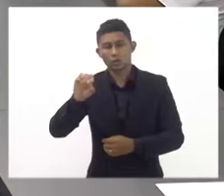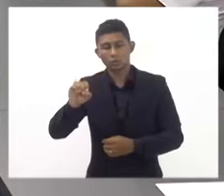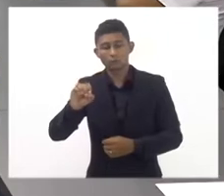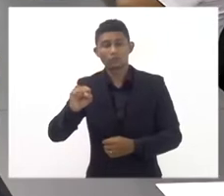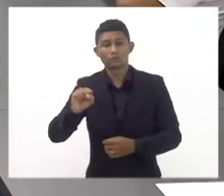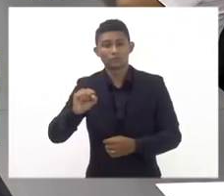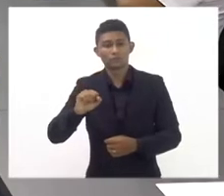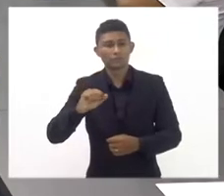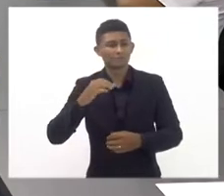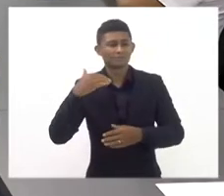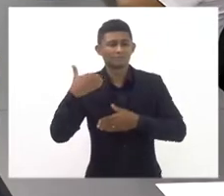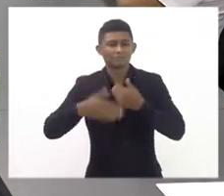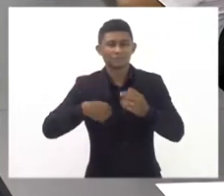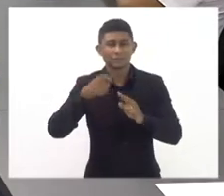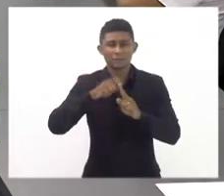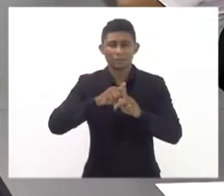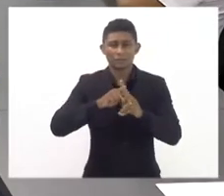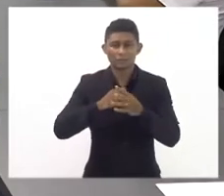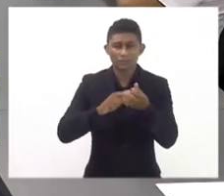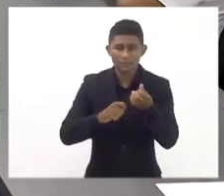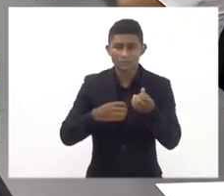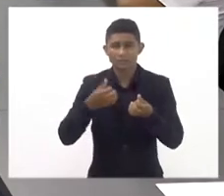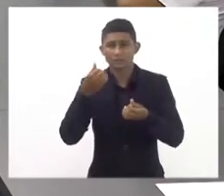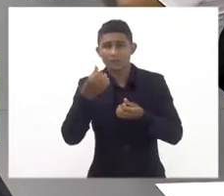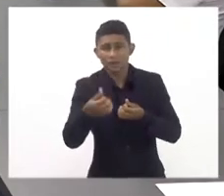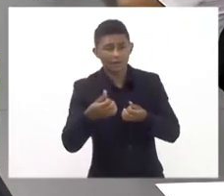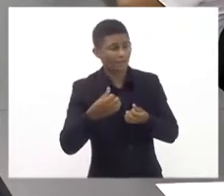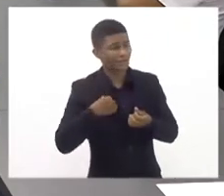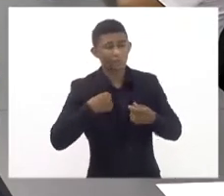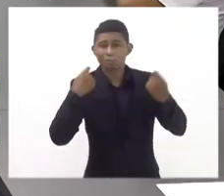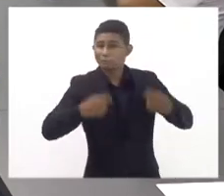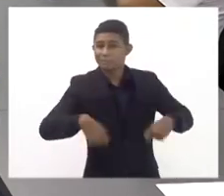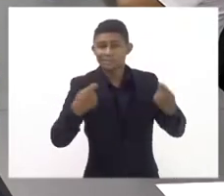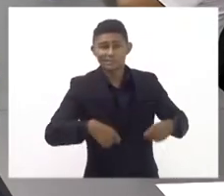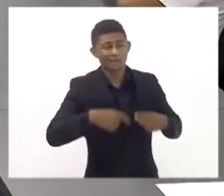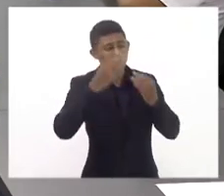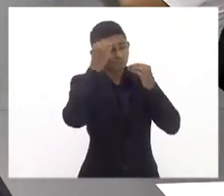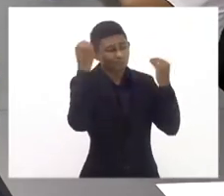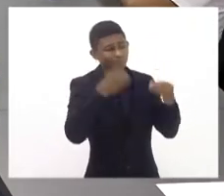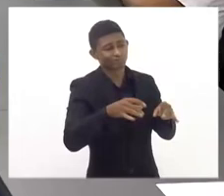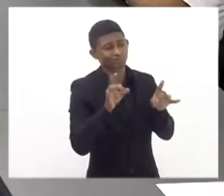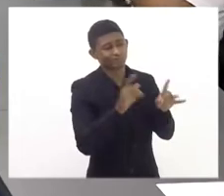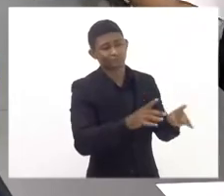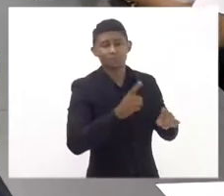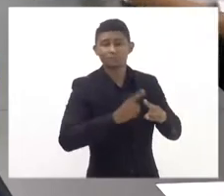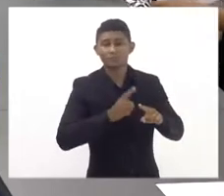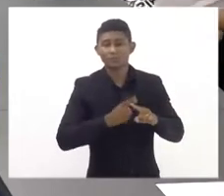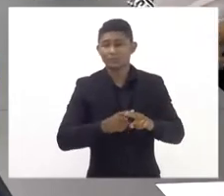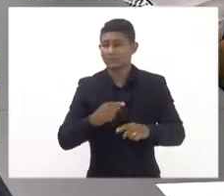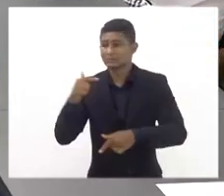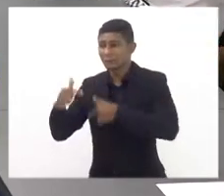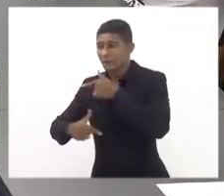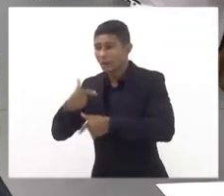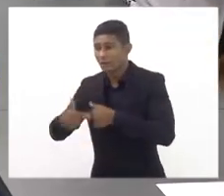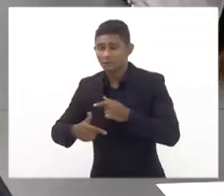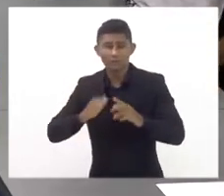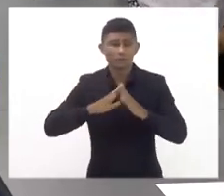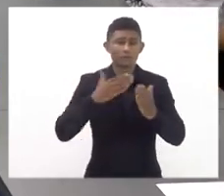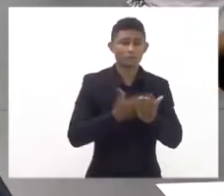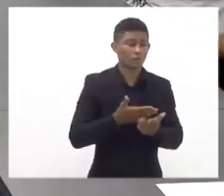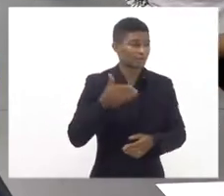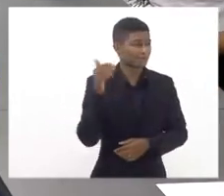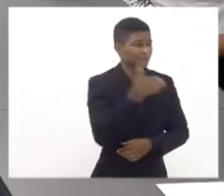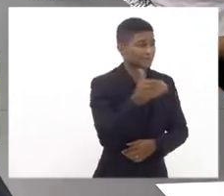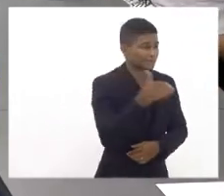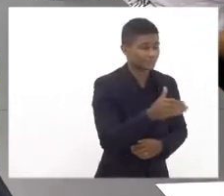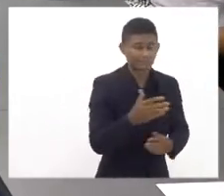segundo semestre, porque não tinha, ou eu era trabalhar ou acessar a escola, porque meu pai adquirindo dívida,